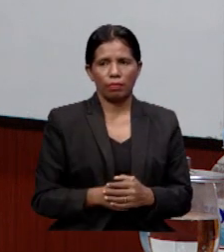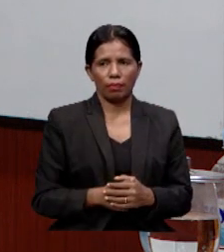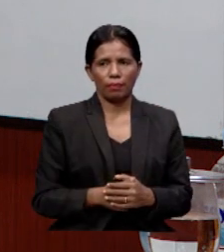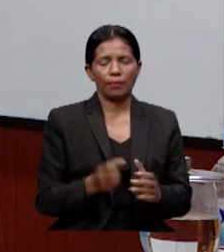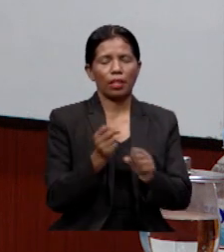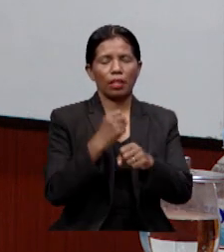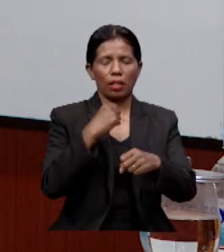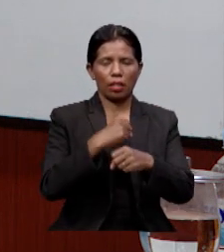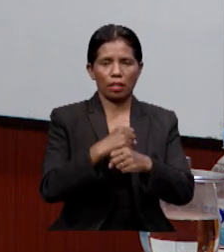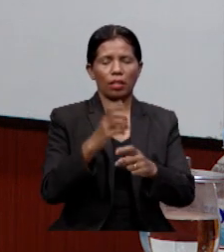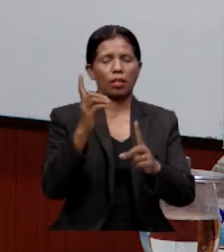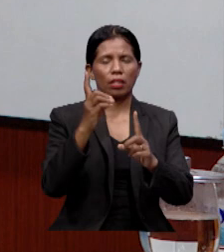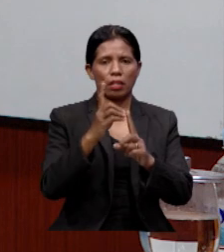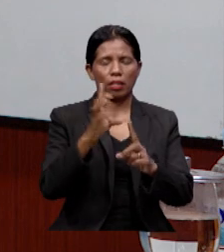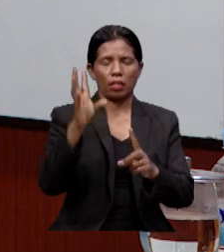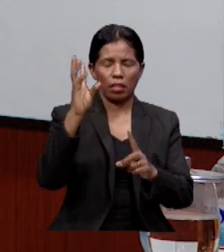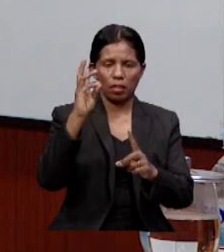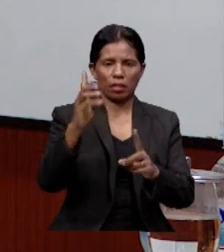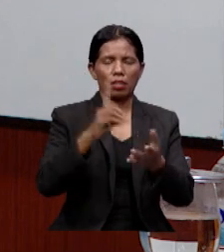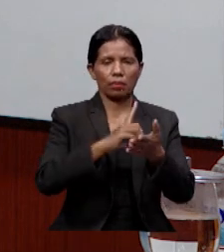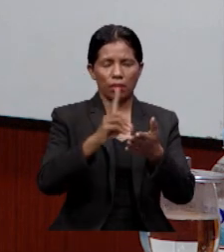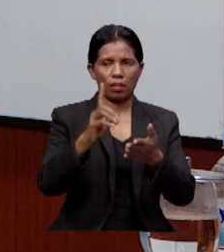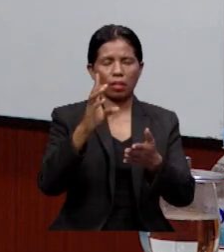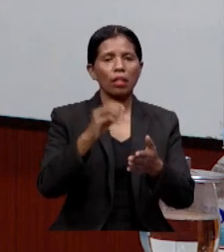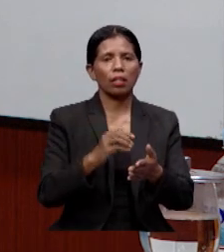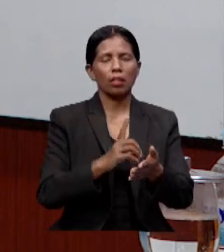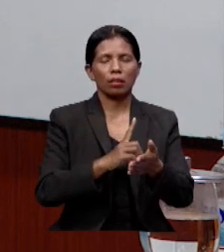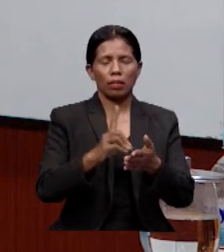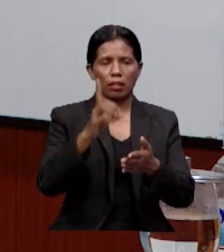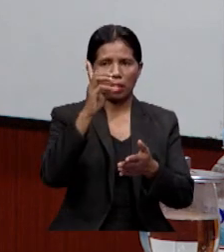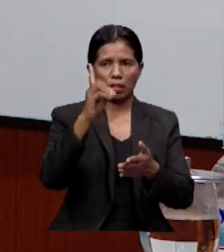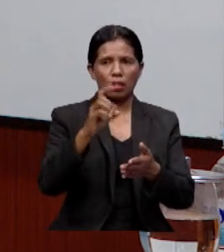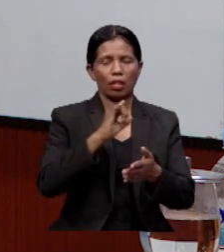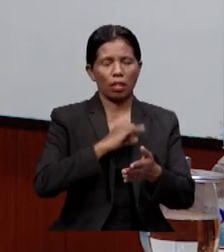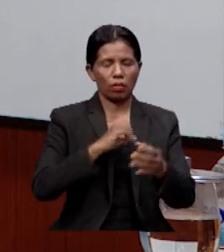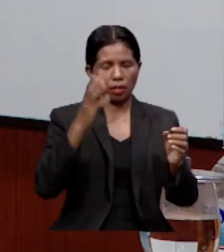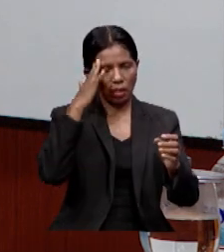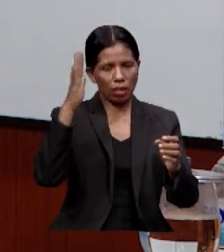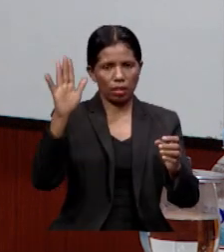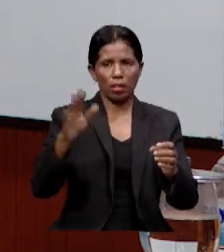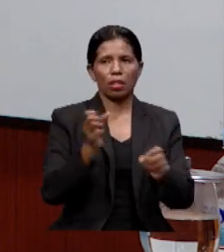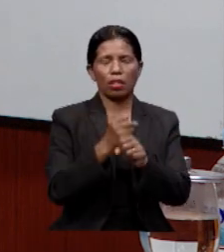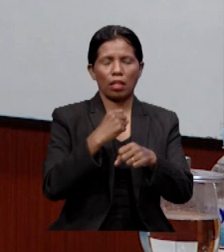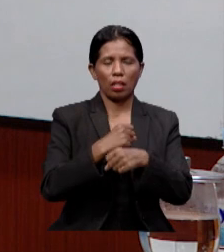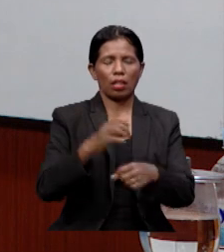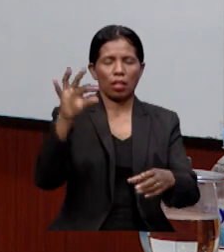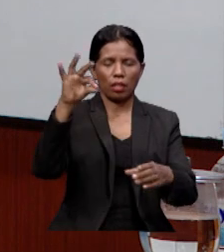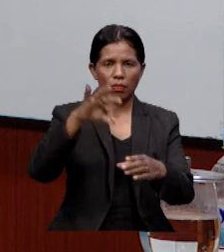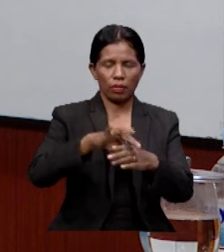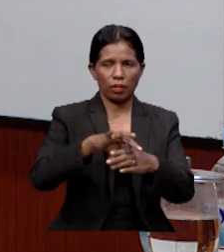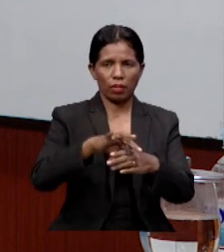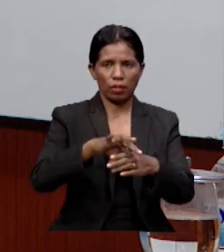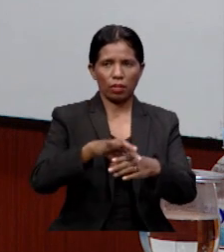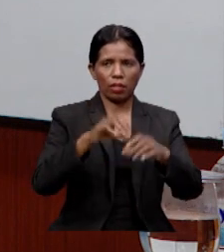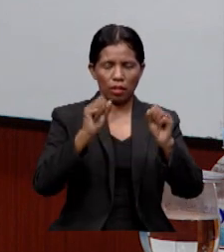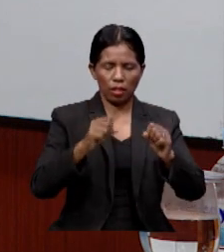Halocari dia 6, semana e antes, significa halatene, halovotação dia, tem que